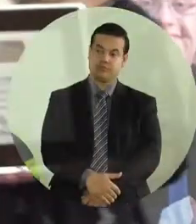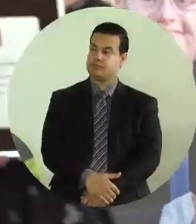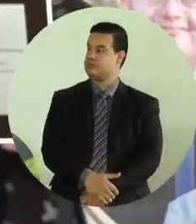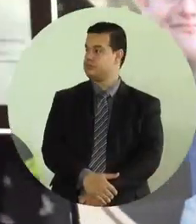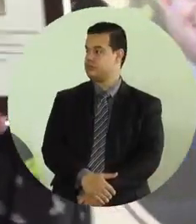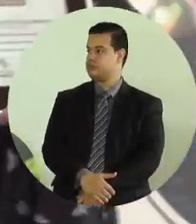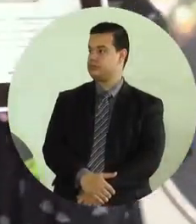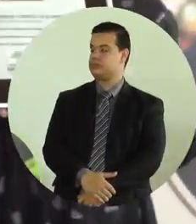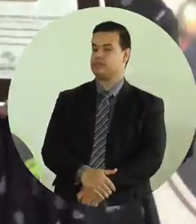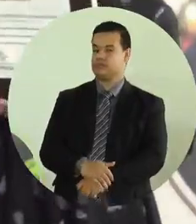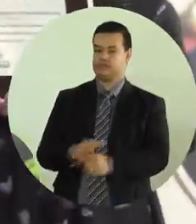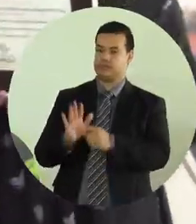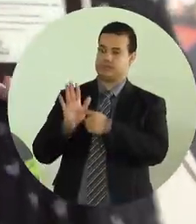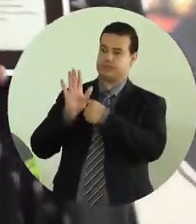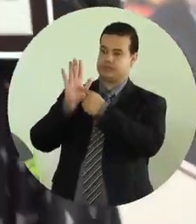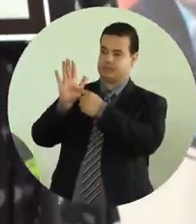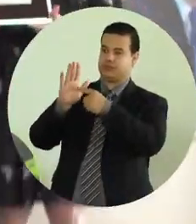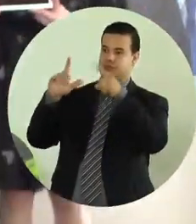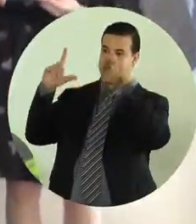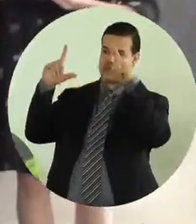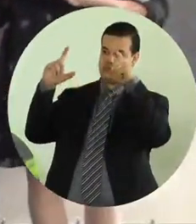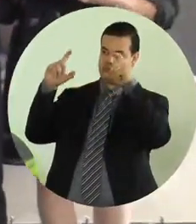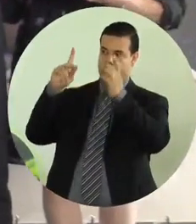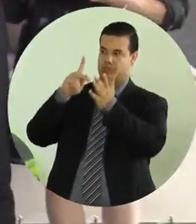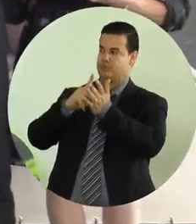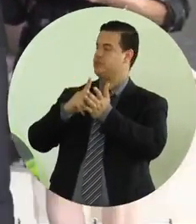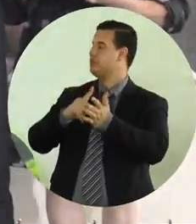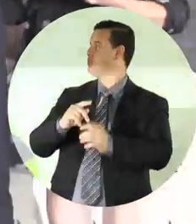Vamos então para o registro.